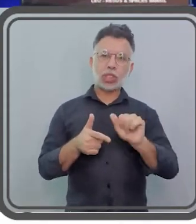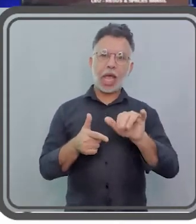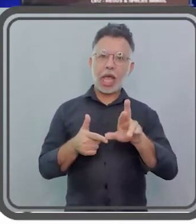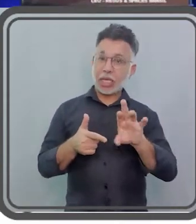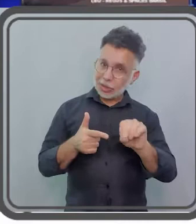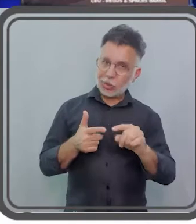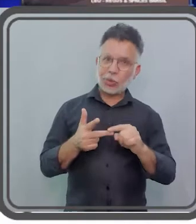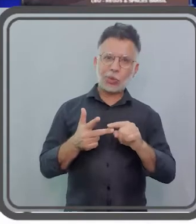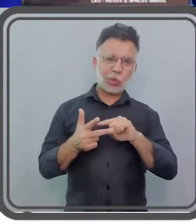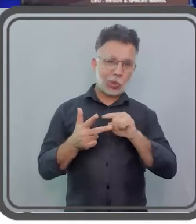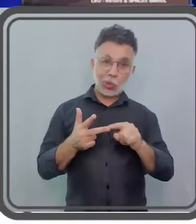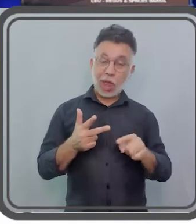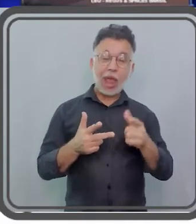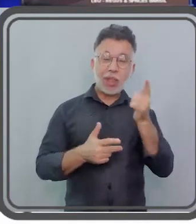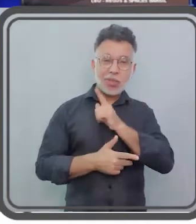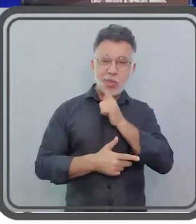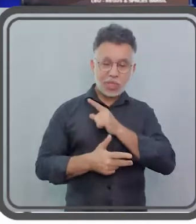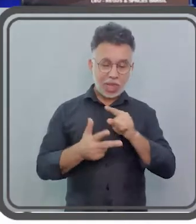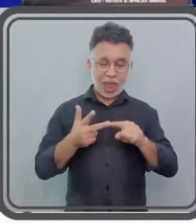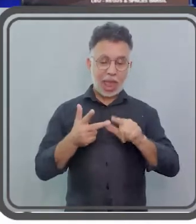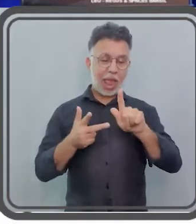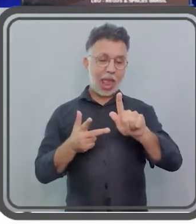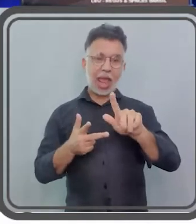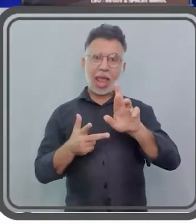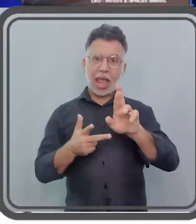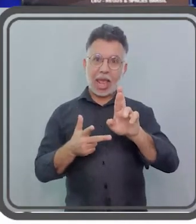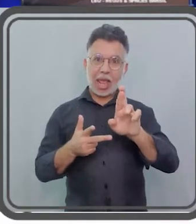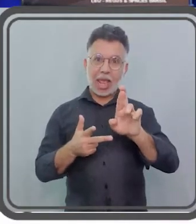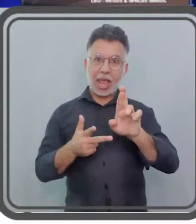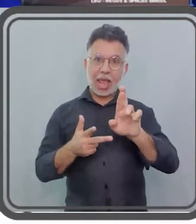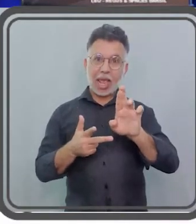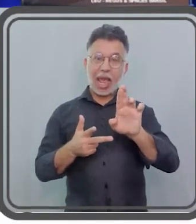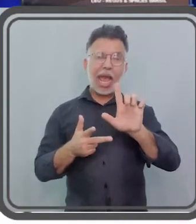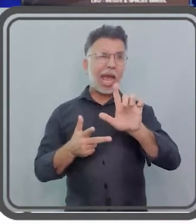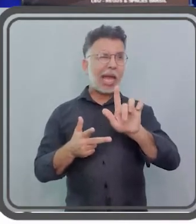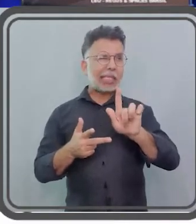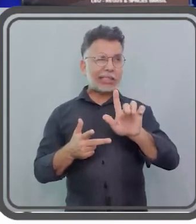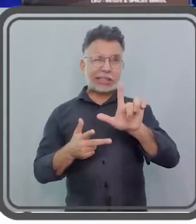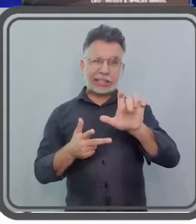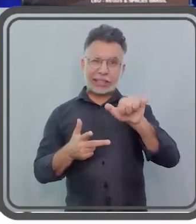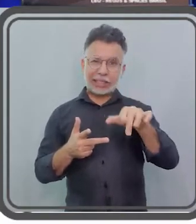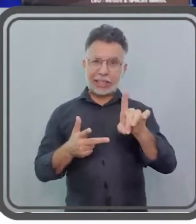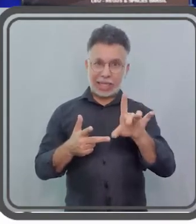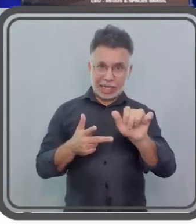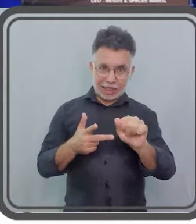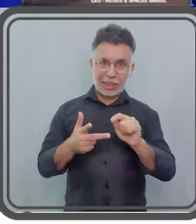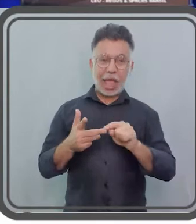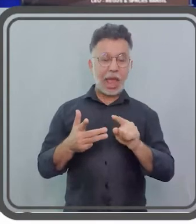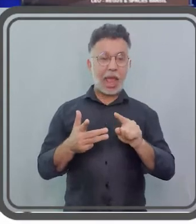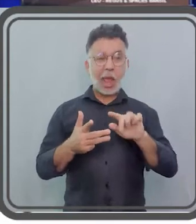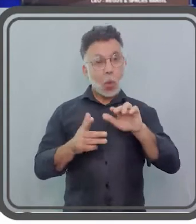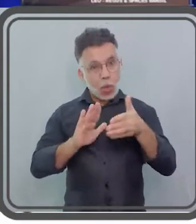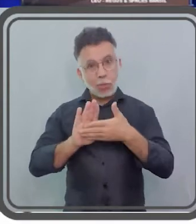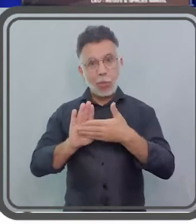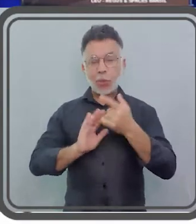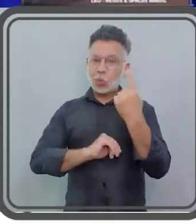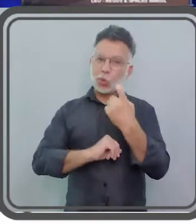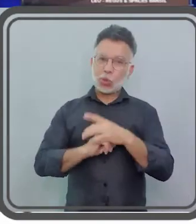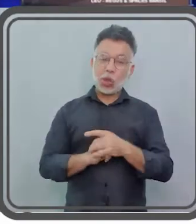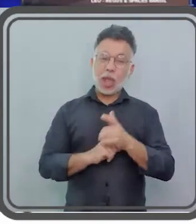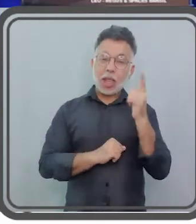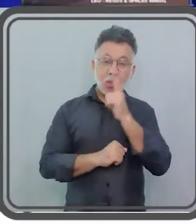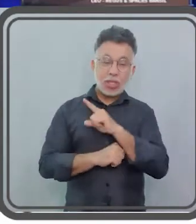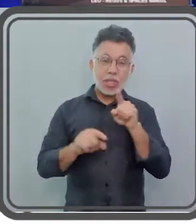gente conseguiu a Glenda também, a Glenda Kozlowski. Com esse tipo de proposta única, a gente também